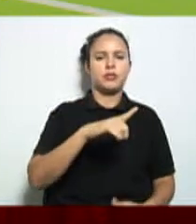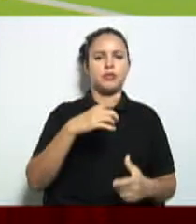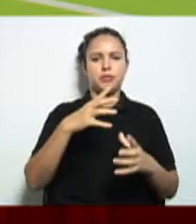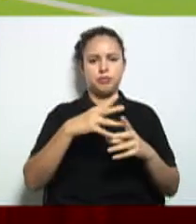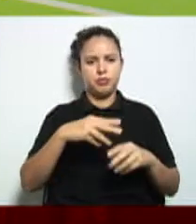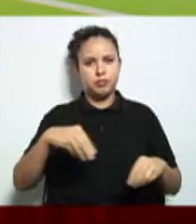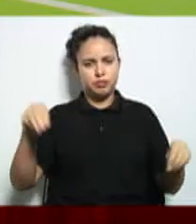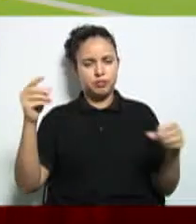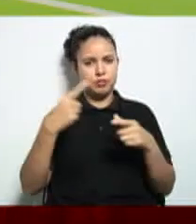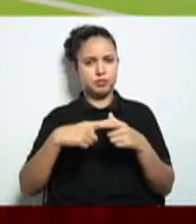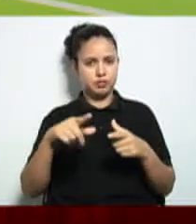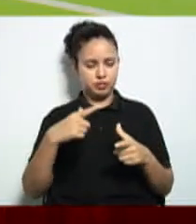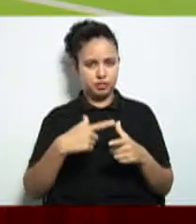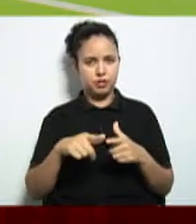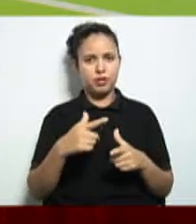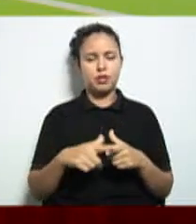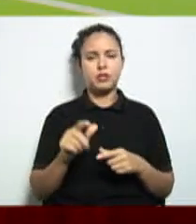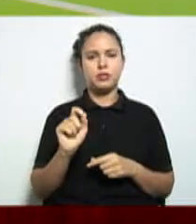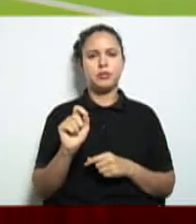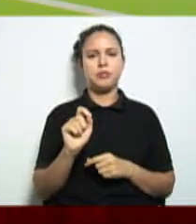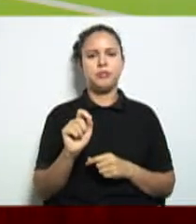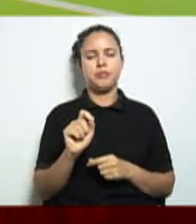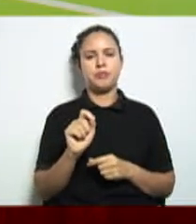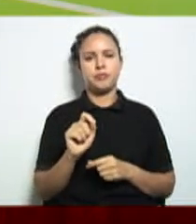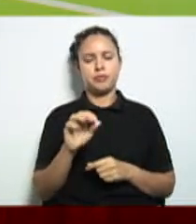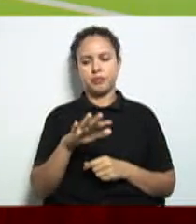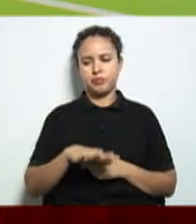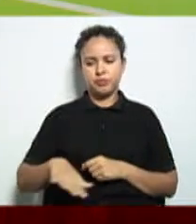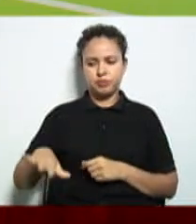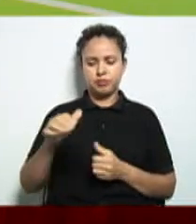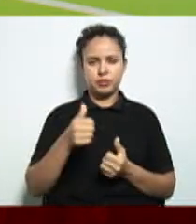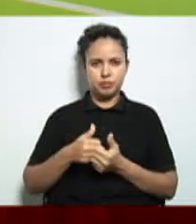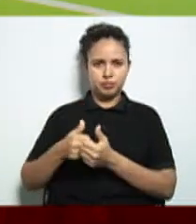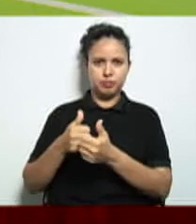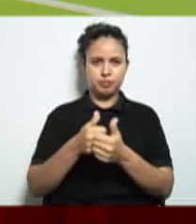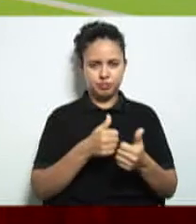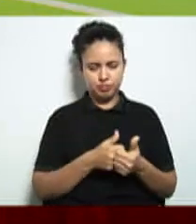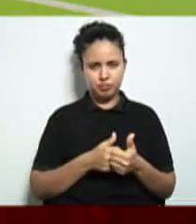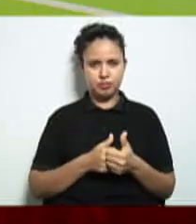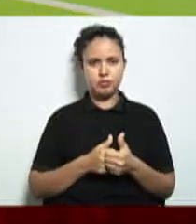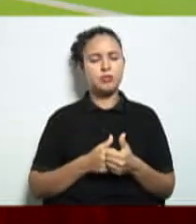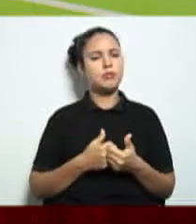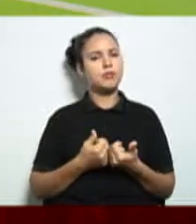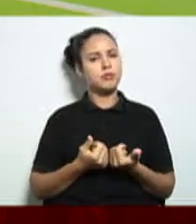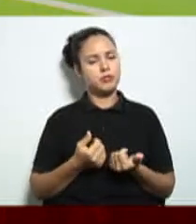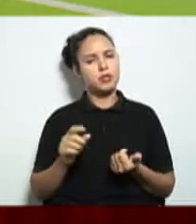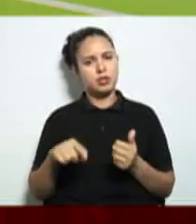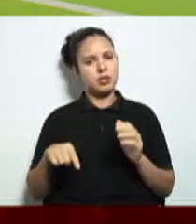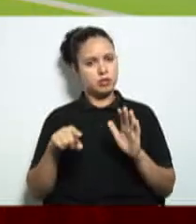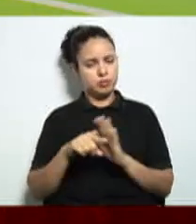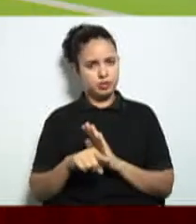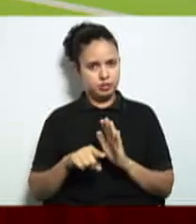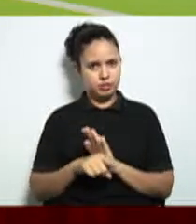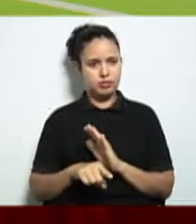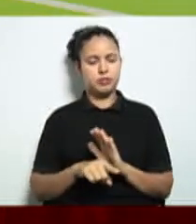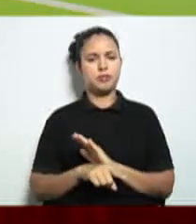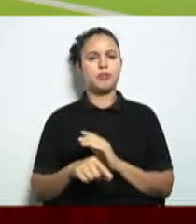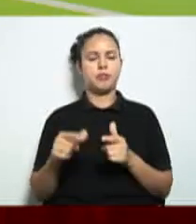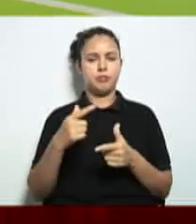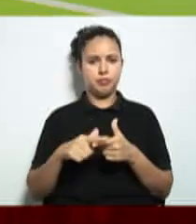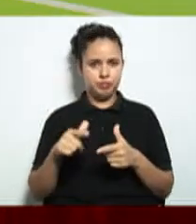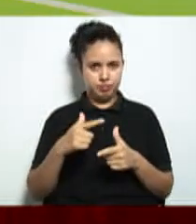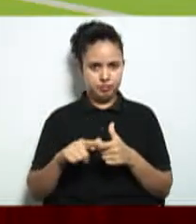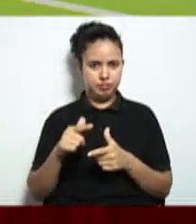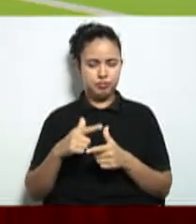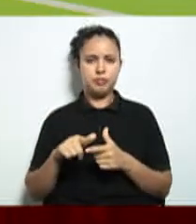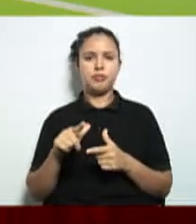resolver o problema da localidade. Então, é uma pergunta, é um problema. É um grande problema. É